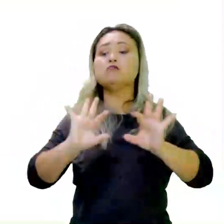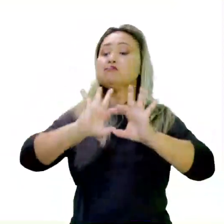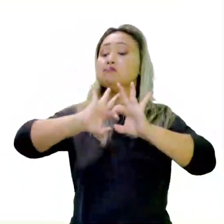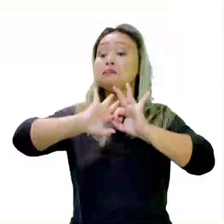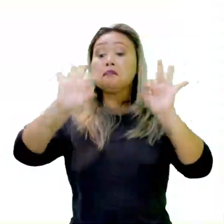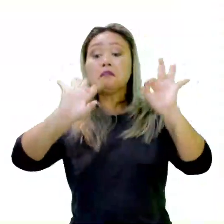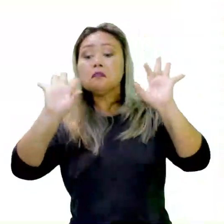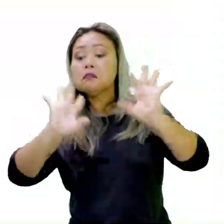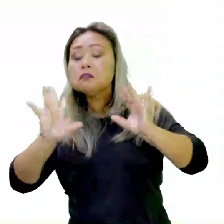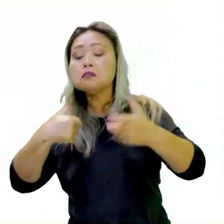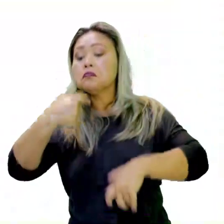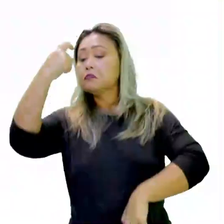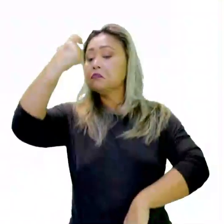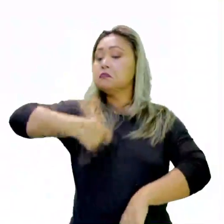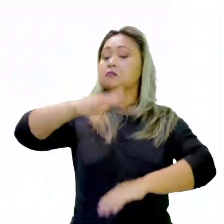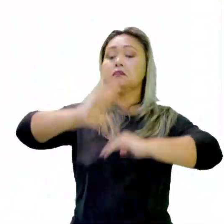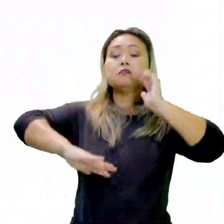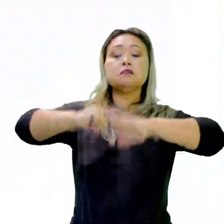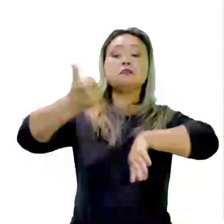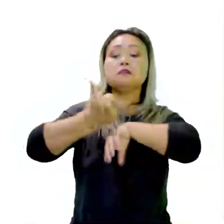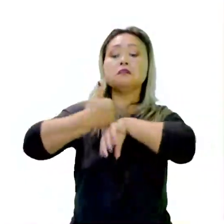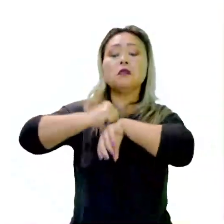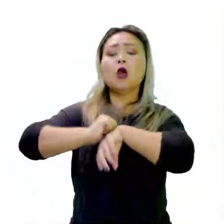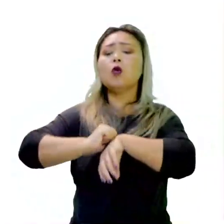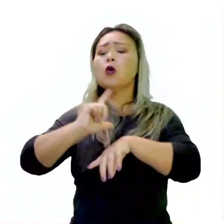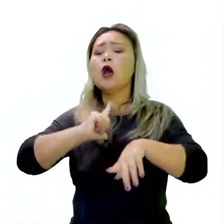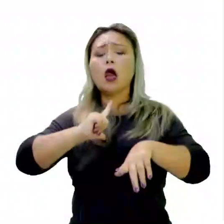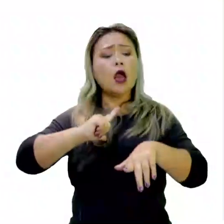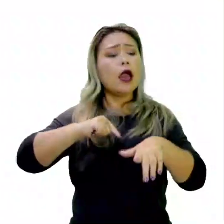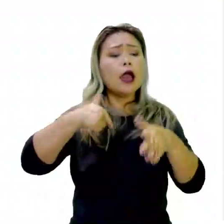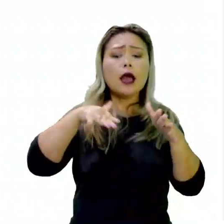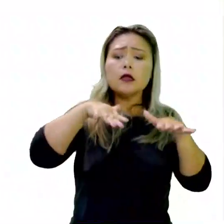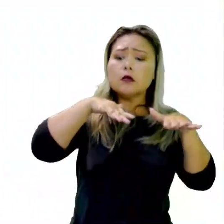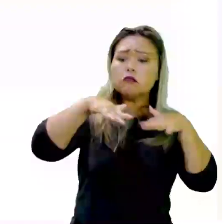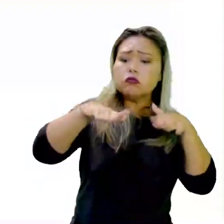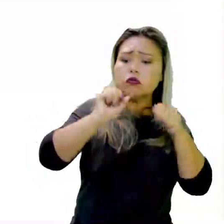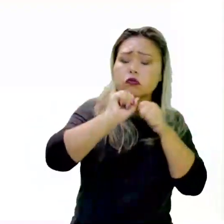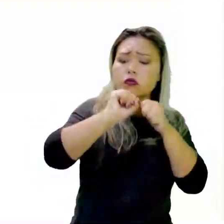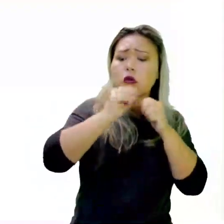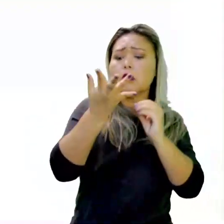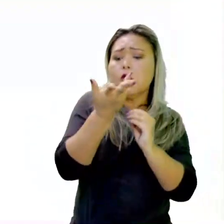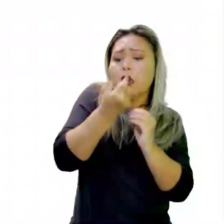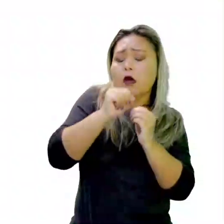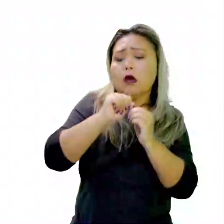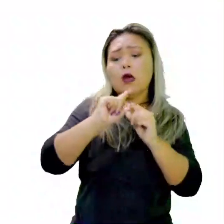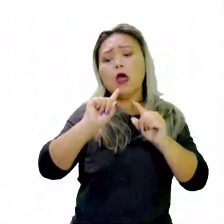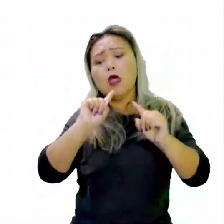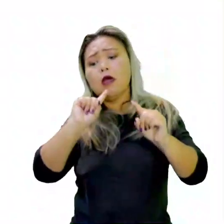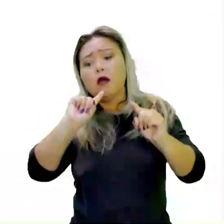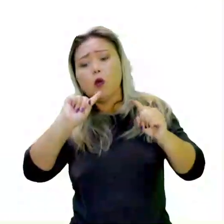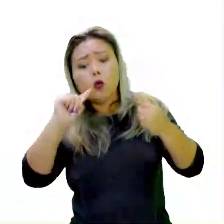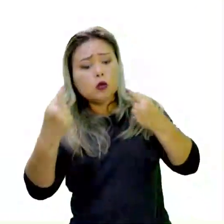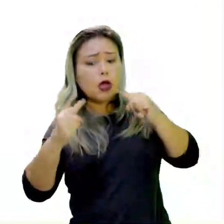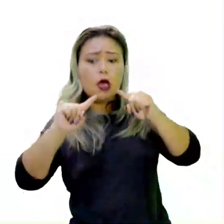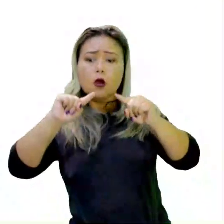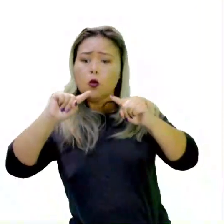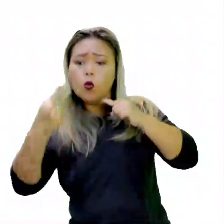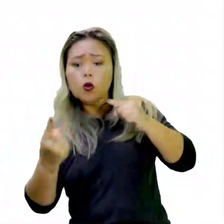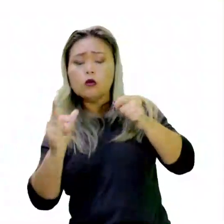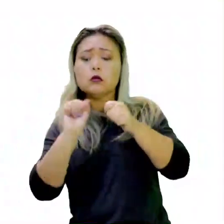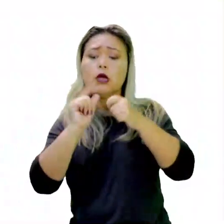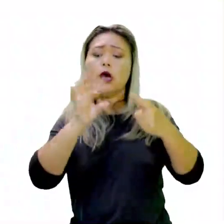livre expressão da personalidade do artista. Então, cada movimento vem negando aquele movimento, as